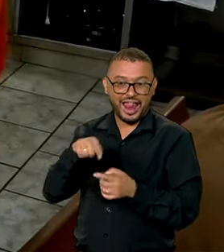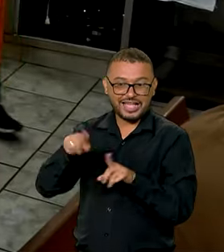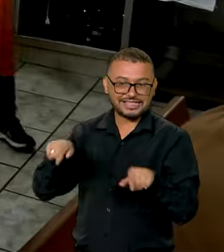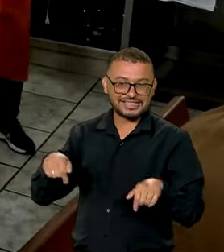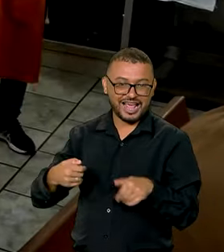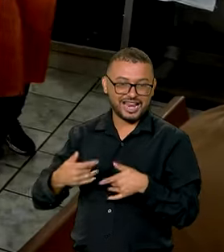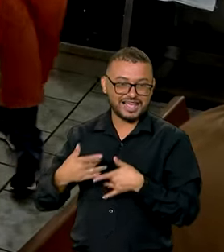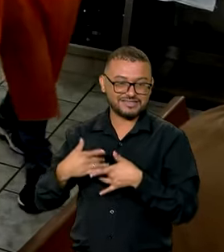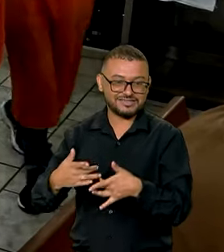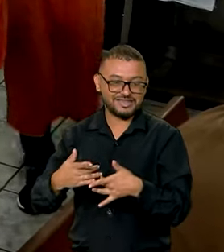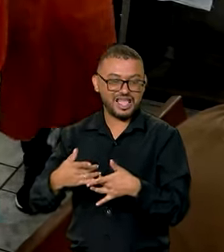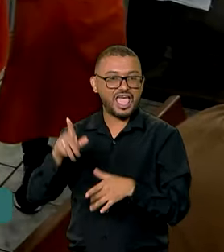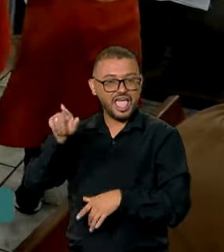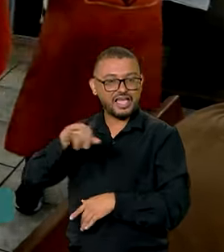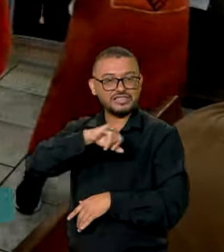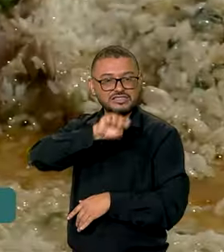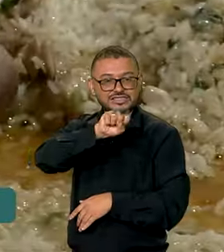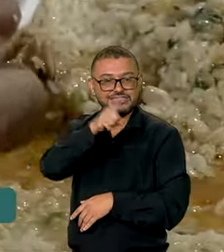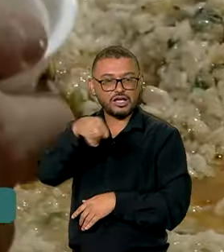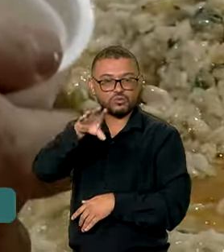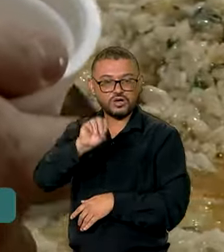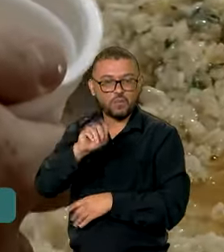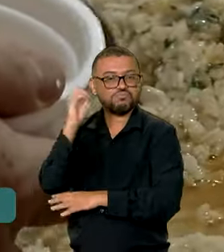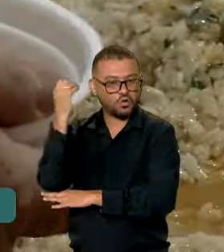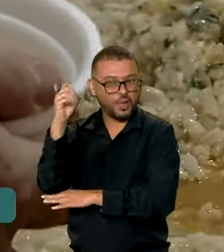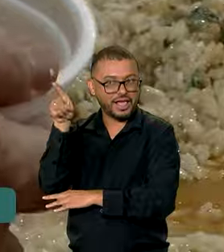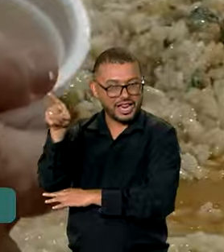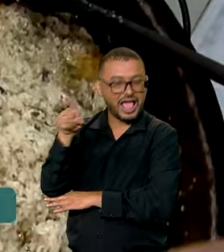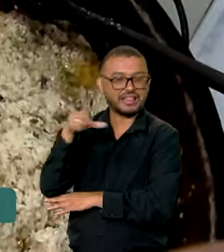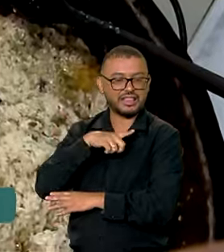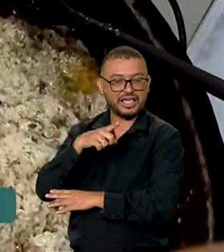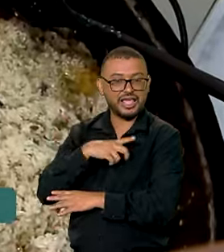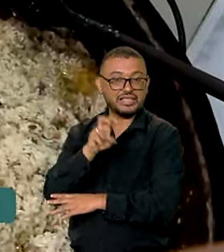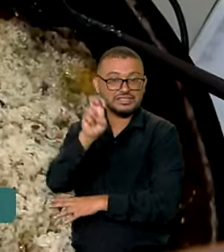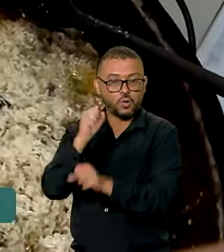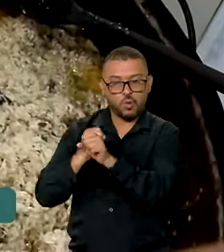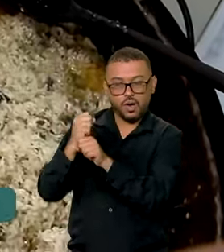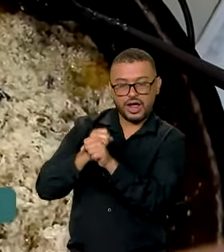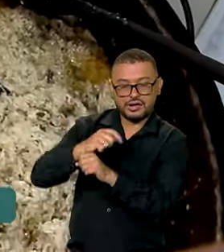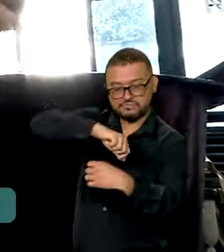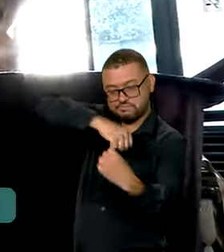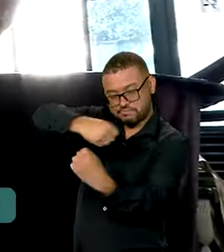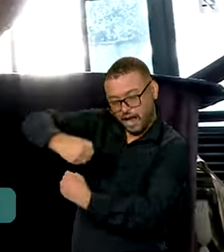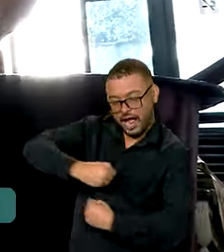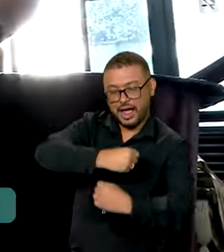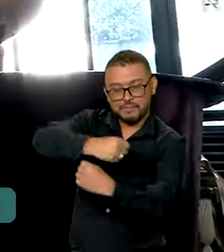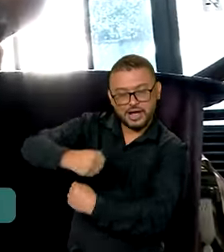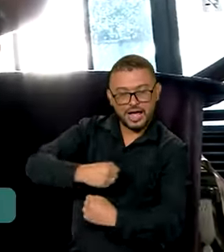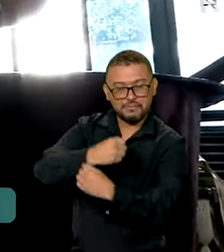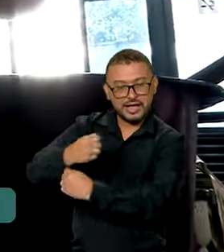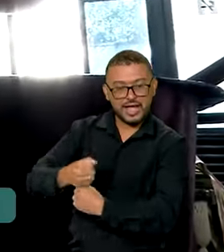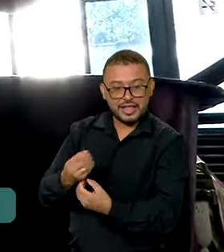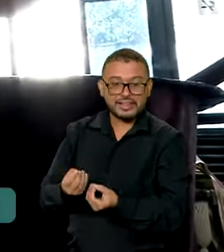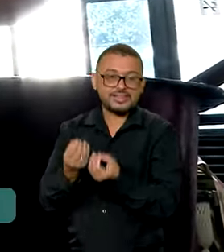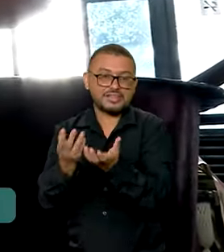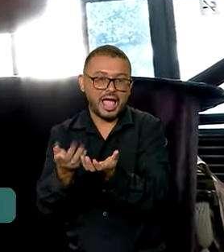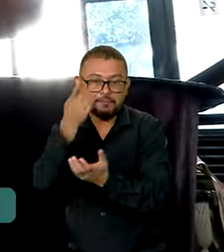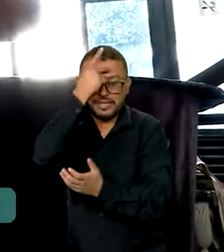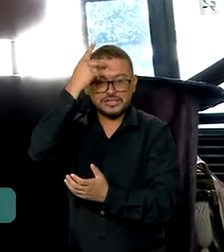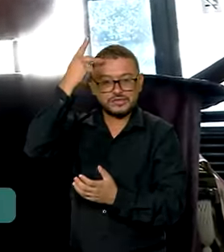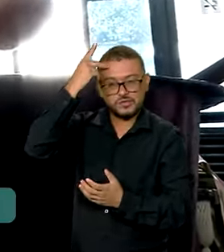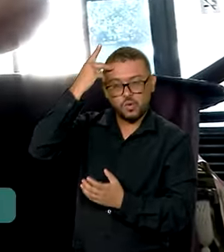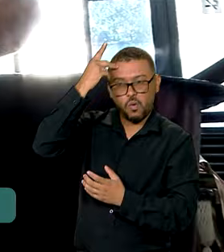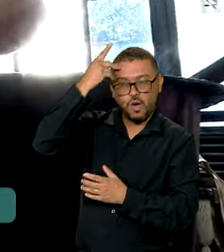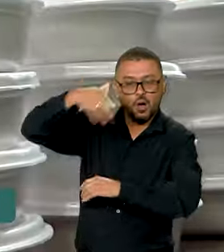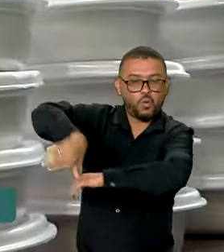no bairro São João, em Porto Alegre. São 5 anos preparando refeições uma vez por semana para pessoas em situação